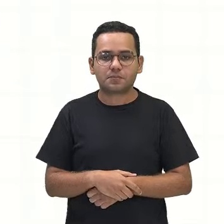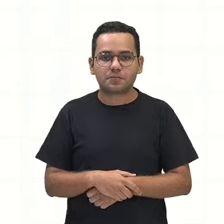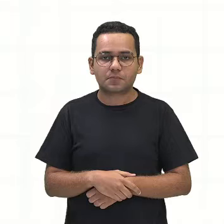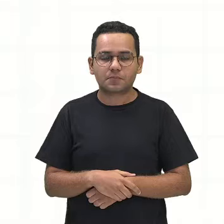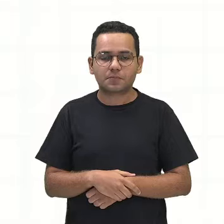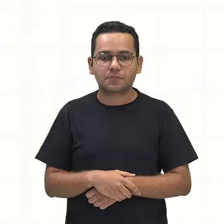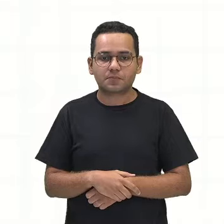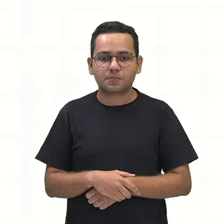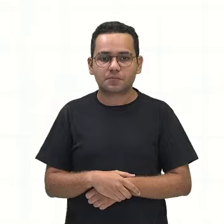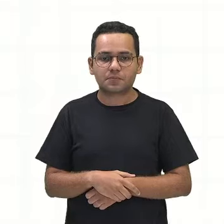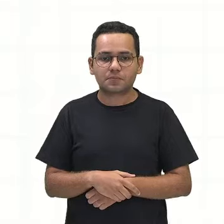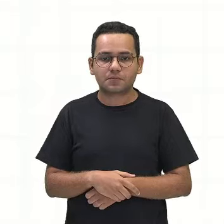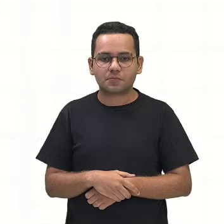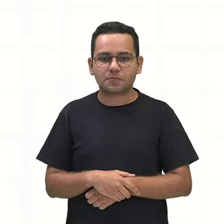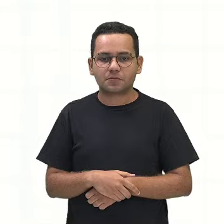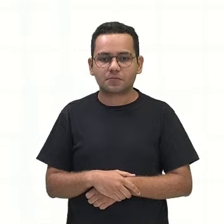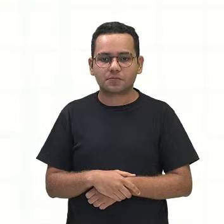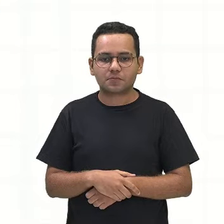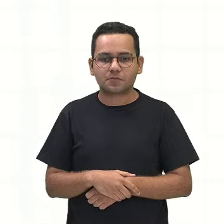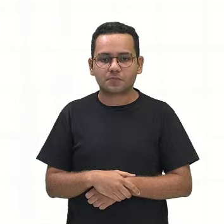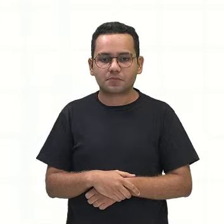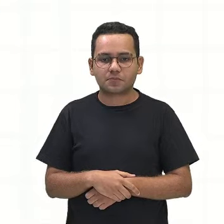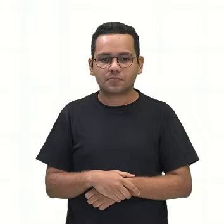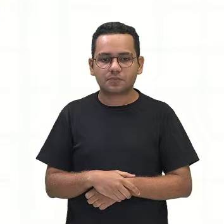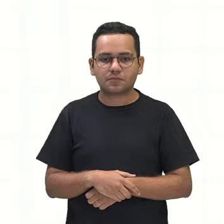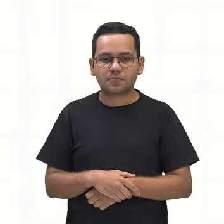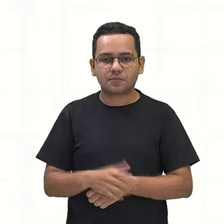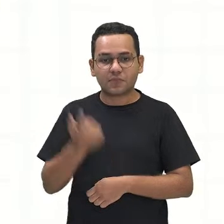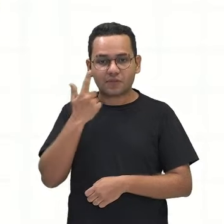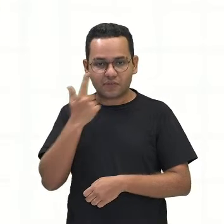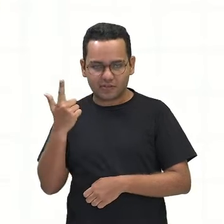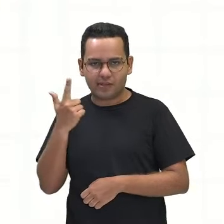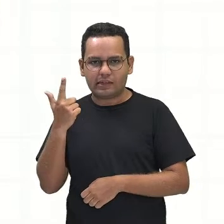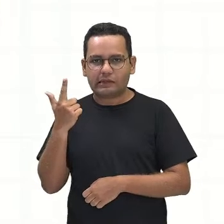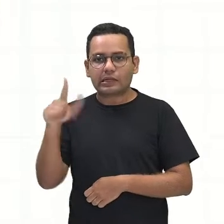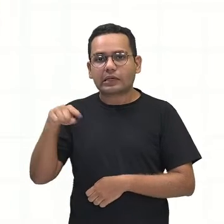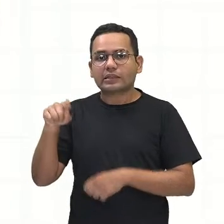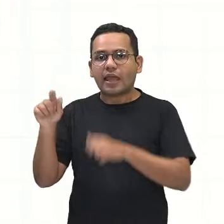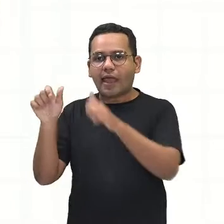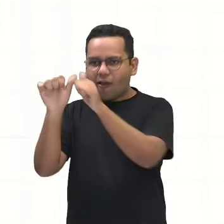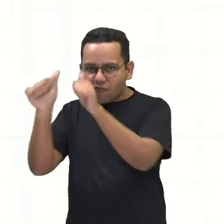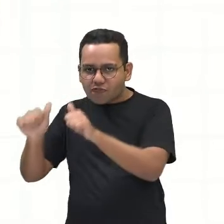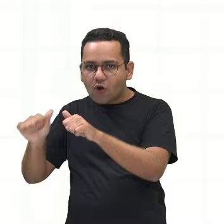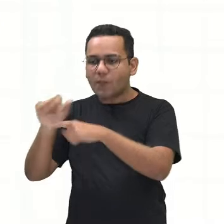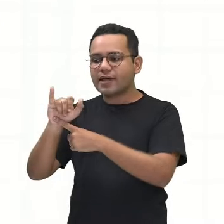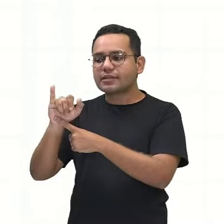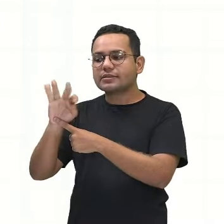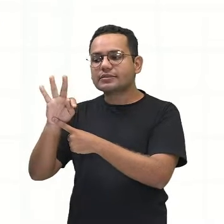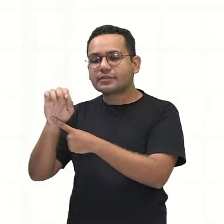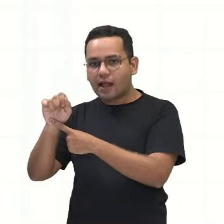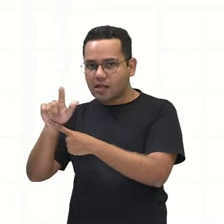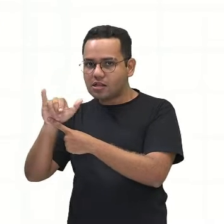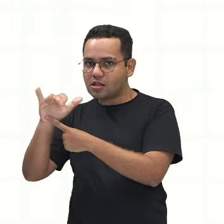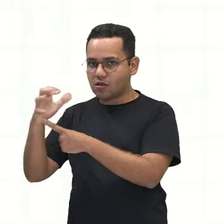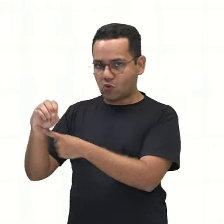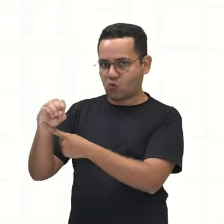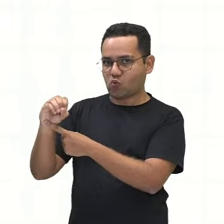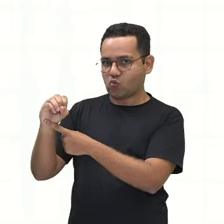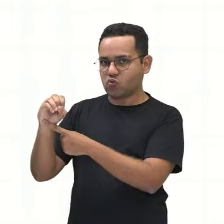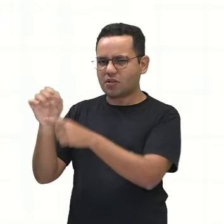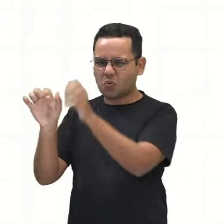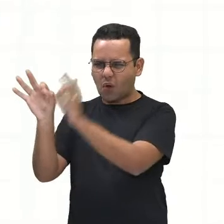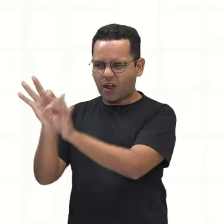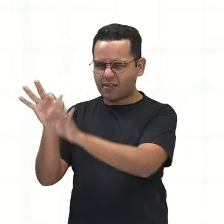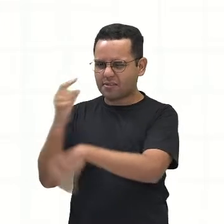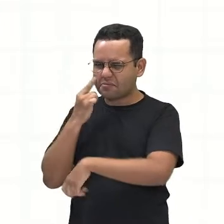E vocês observam aí que ela está em itálico, tá? Então, o ciclo de reprodução dessas